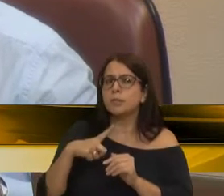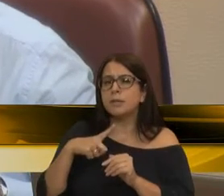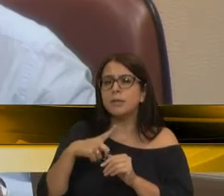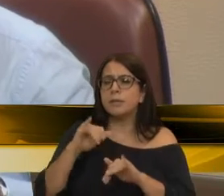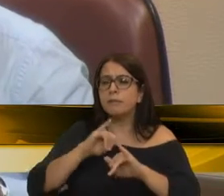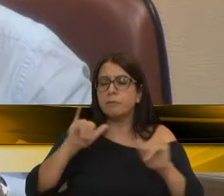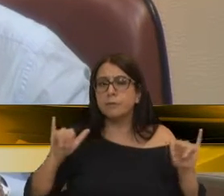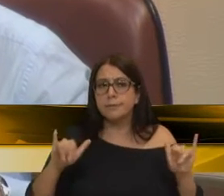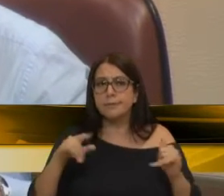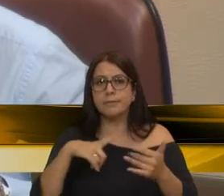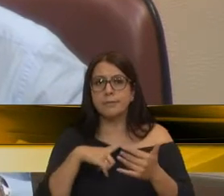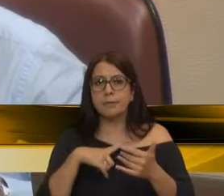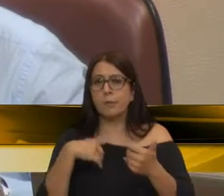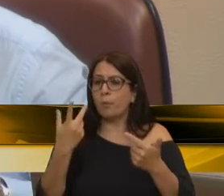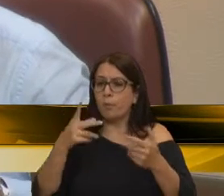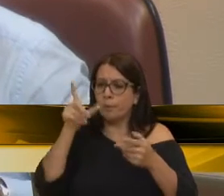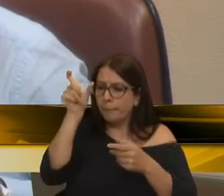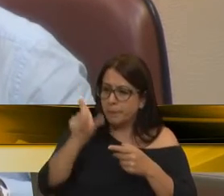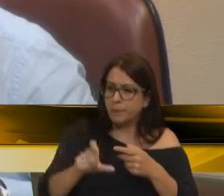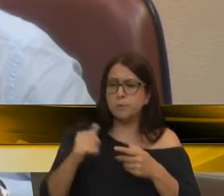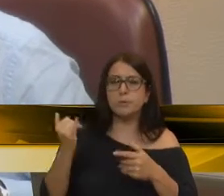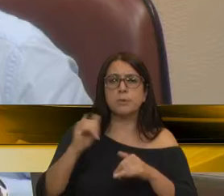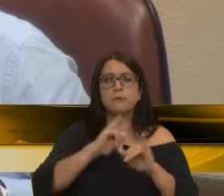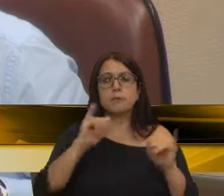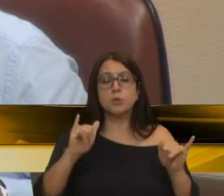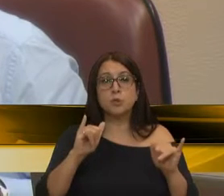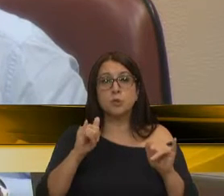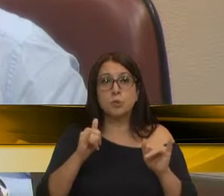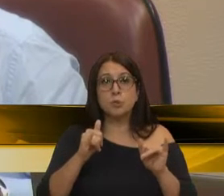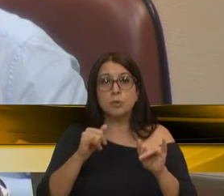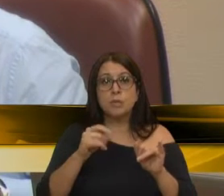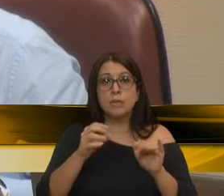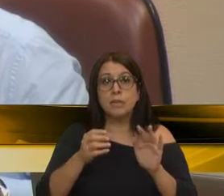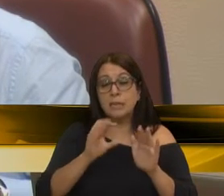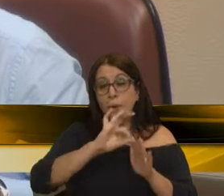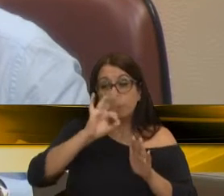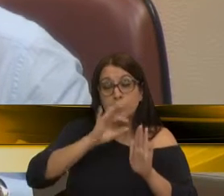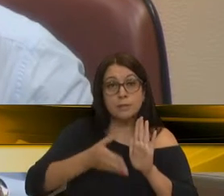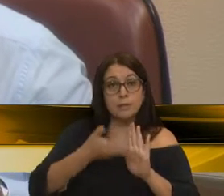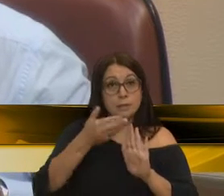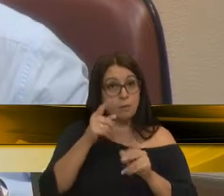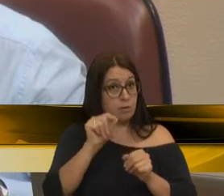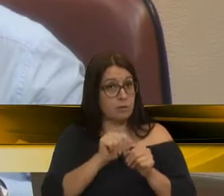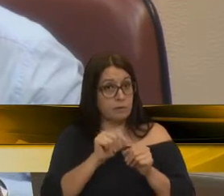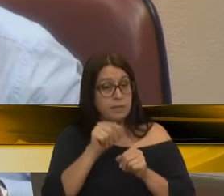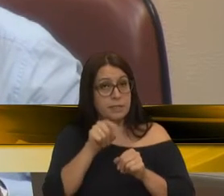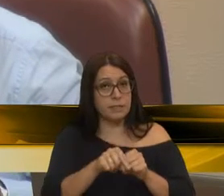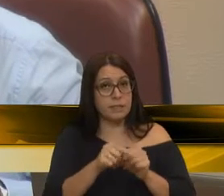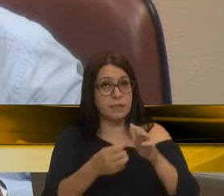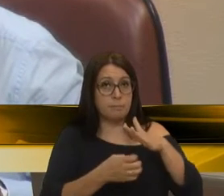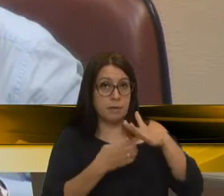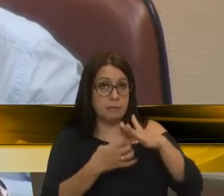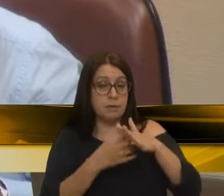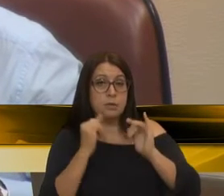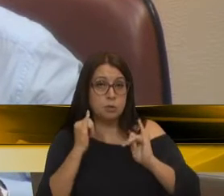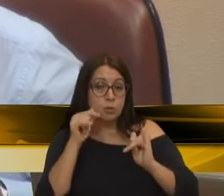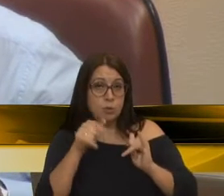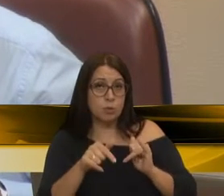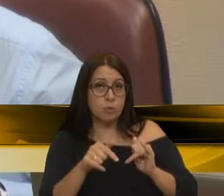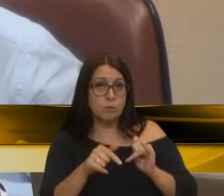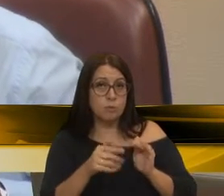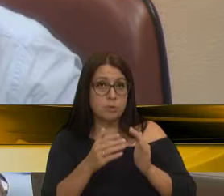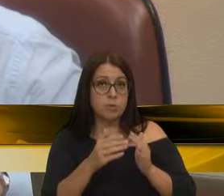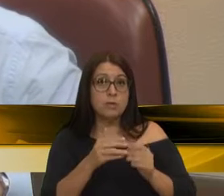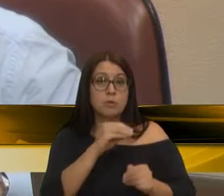informação o que informou que o reajuste a ser praticado pela empresa concessionária na folha